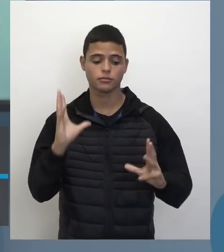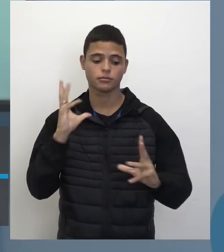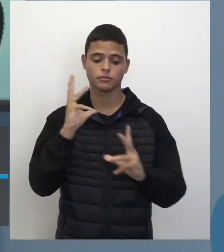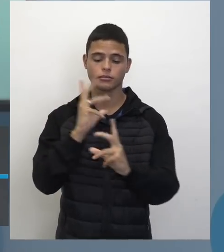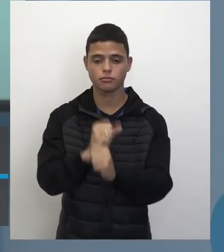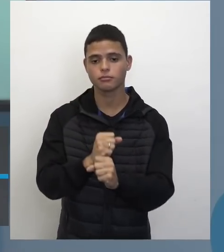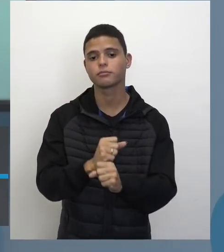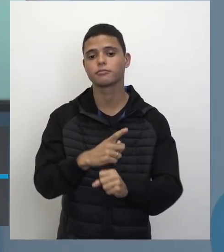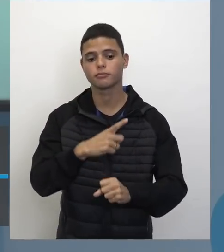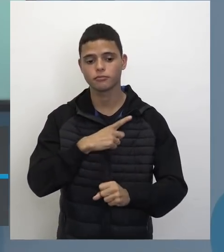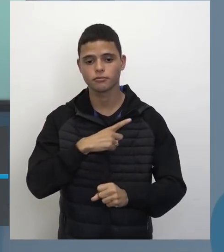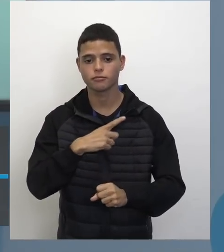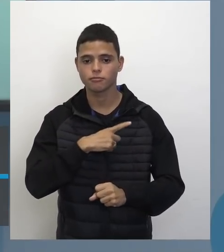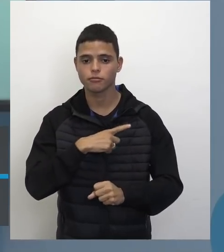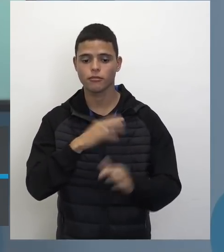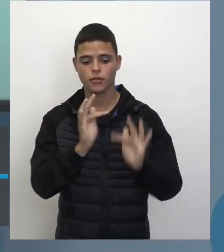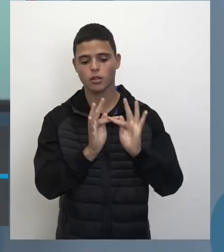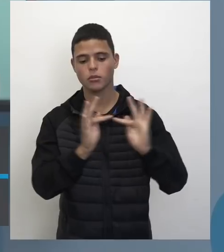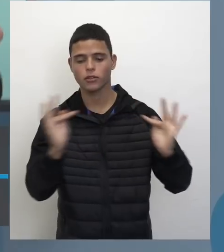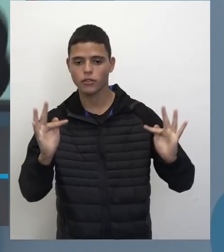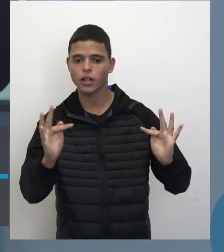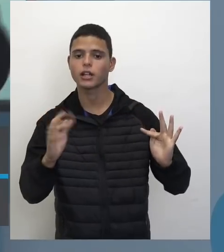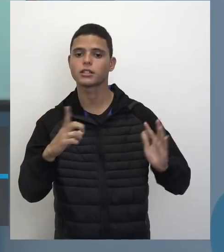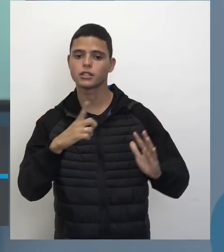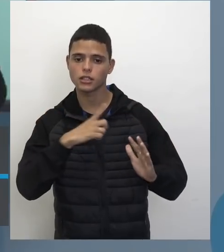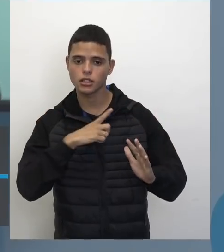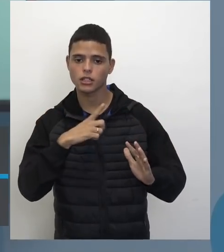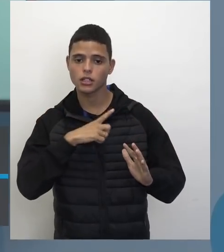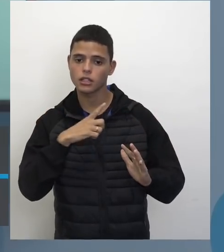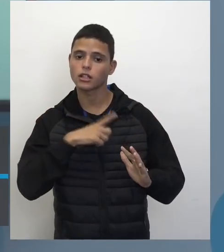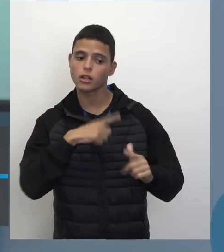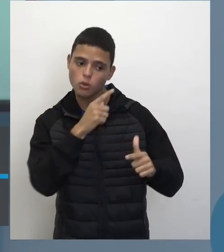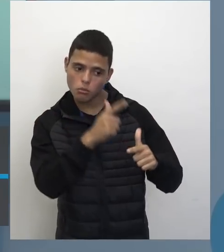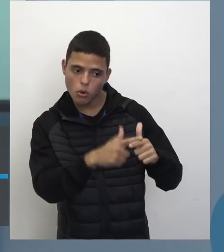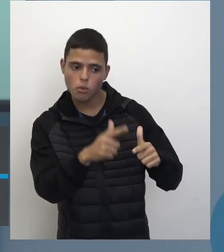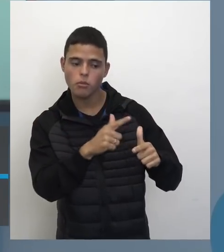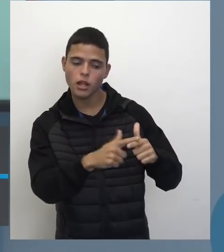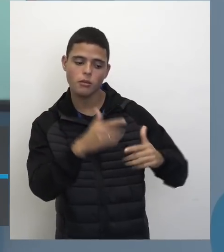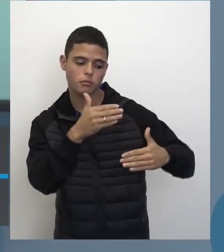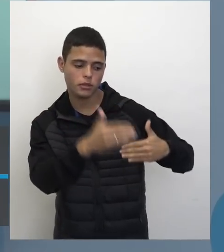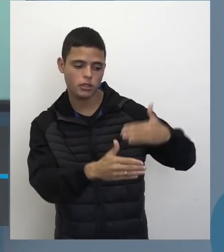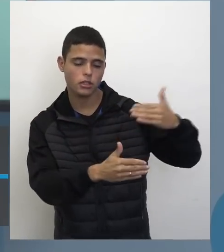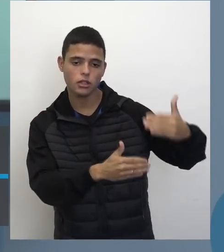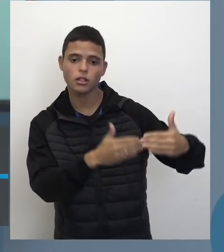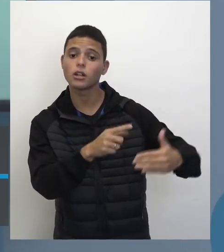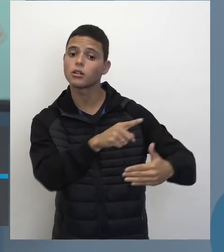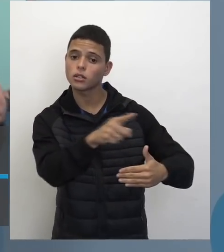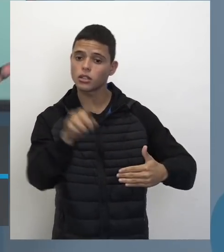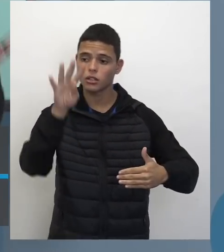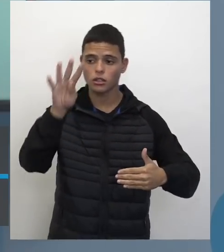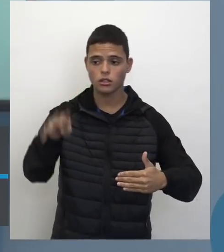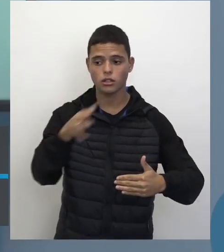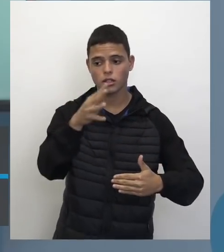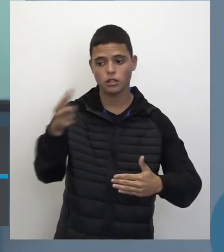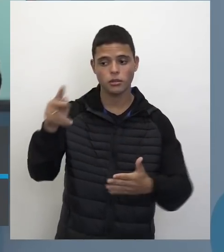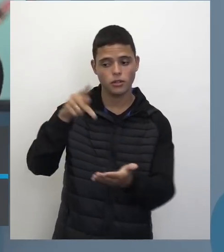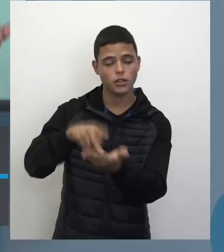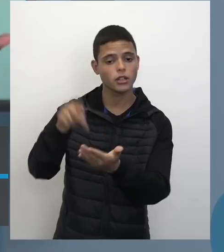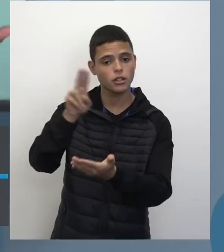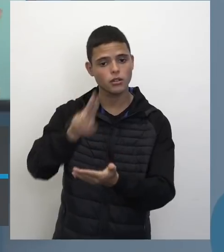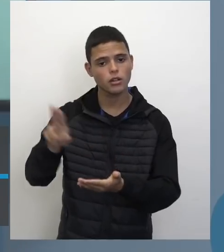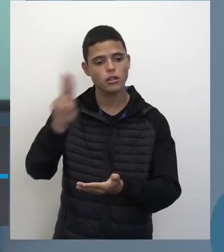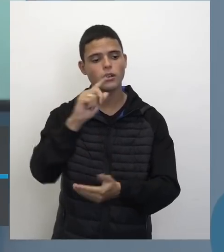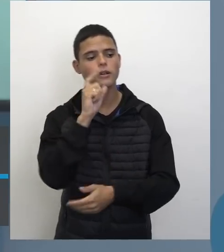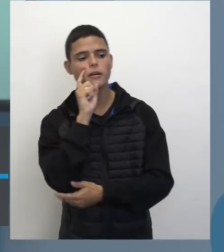ali uma proposição, então você tem uma frase, tem uma questão ali que segue uma lógica e você vai usar essa tabela para validar ali o que é verdadeiro, o que